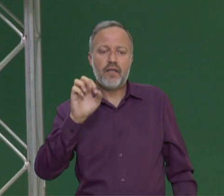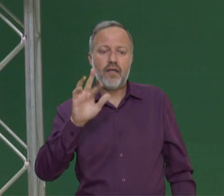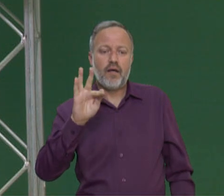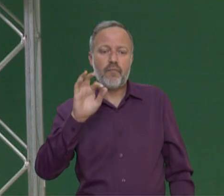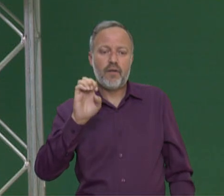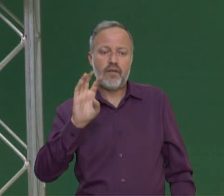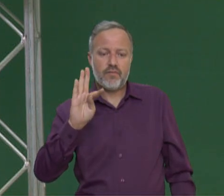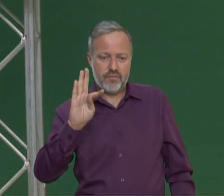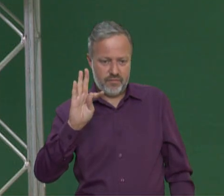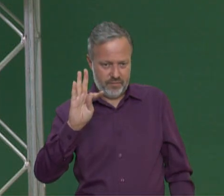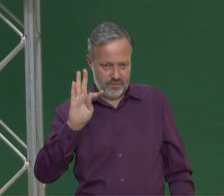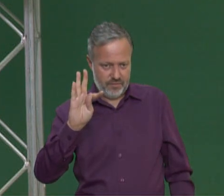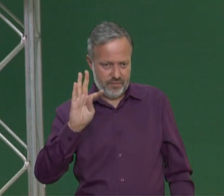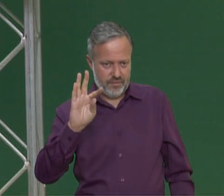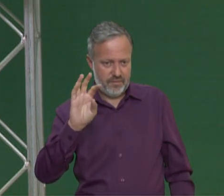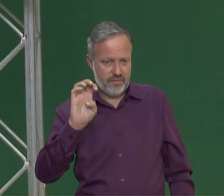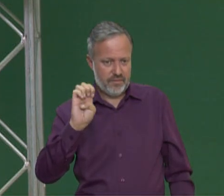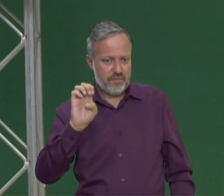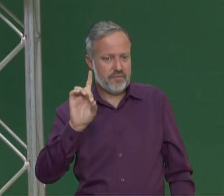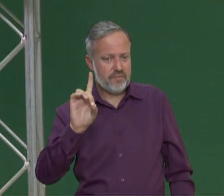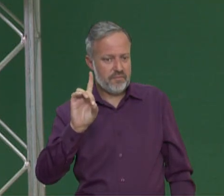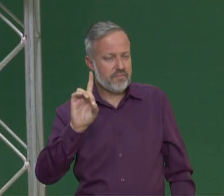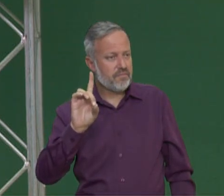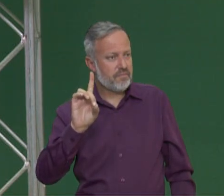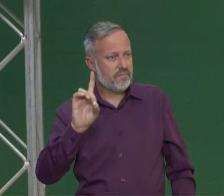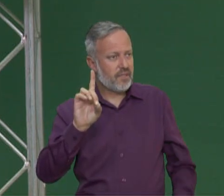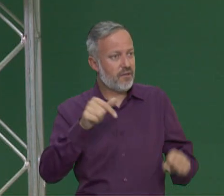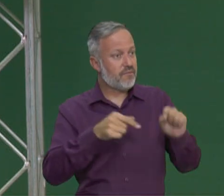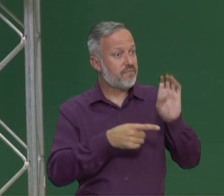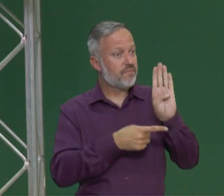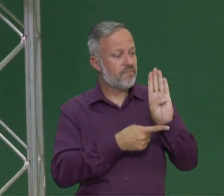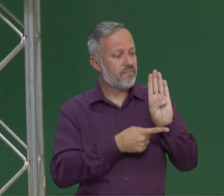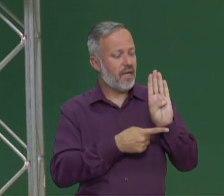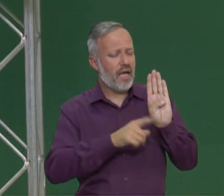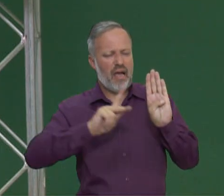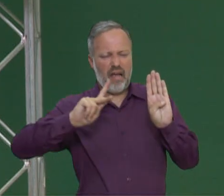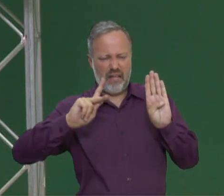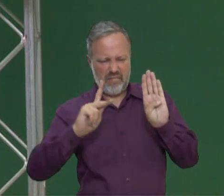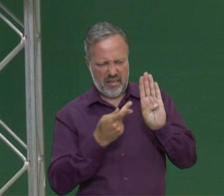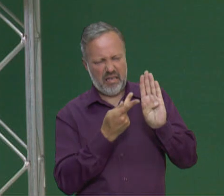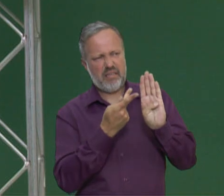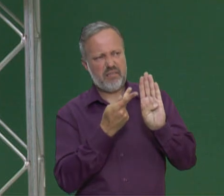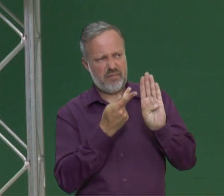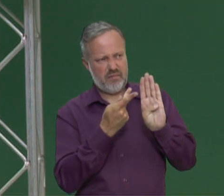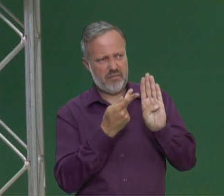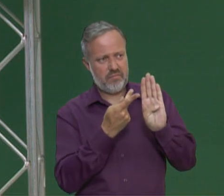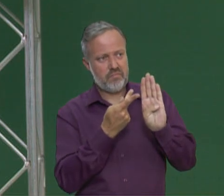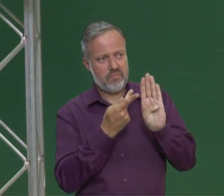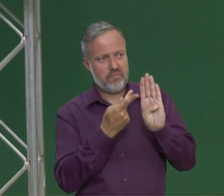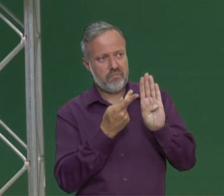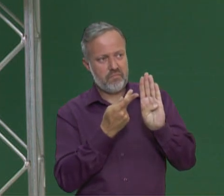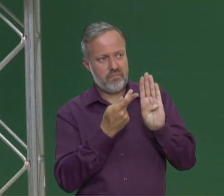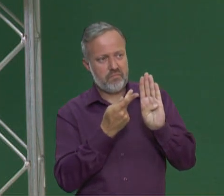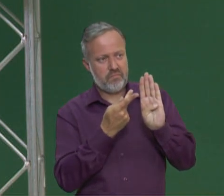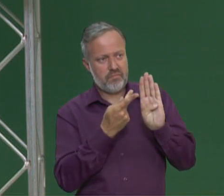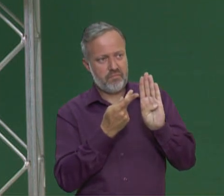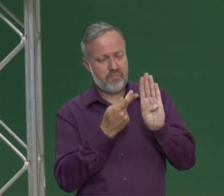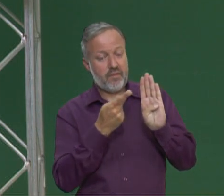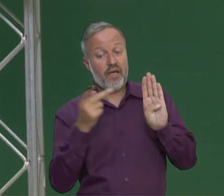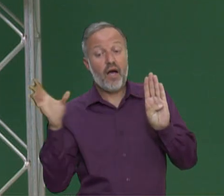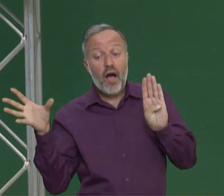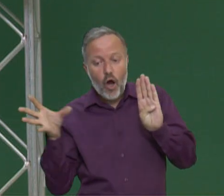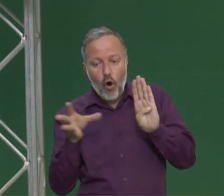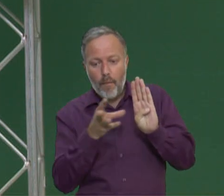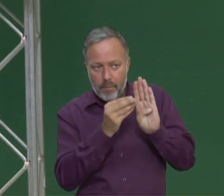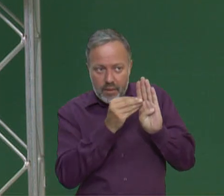passado. Deveria ser he had saved. Faça como foi feito aqui no slide, no seu